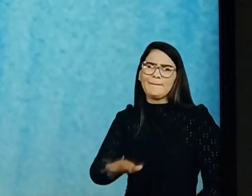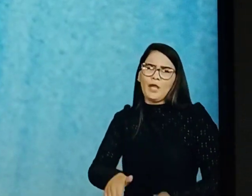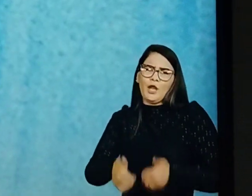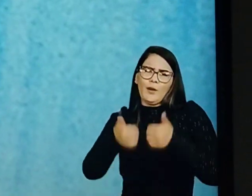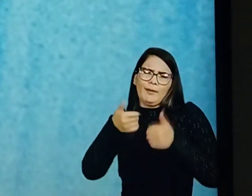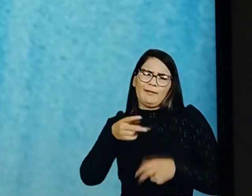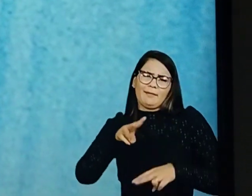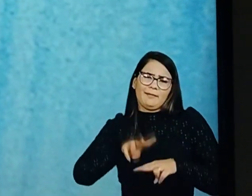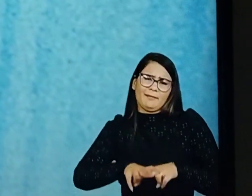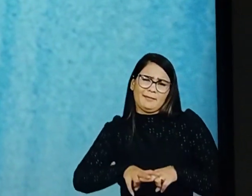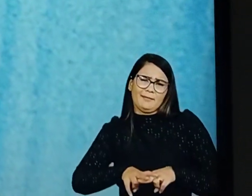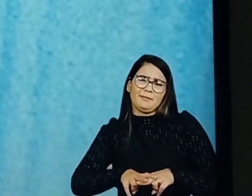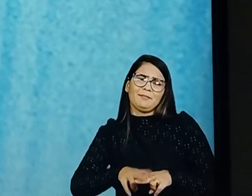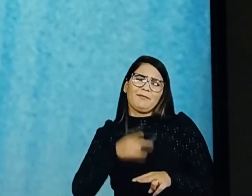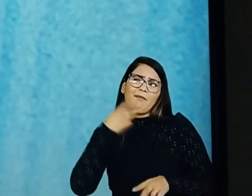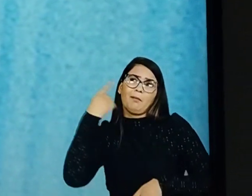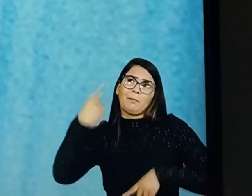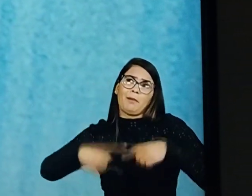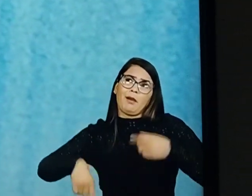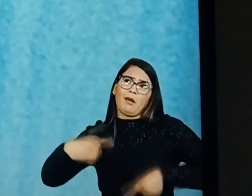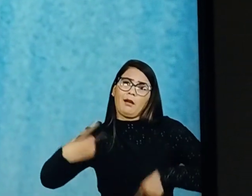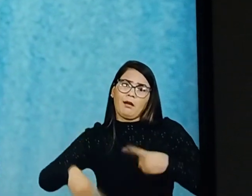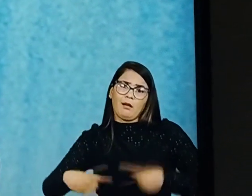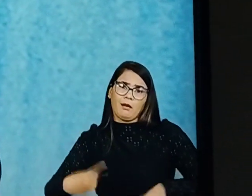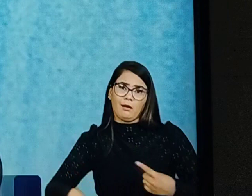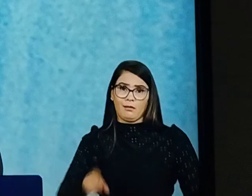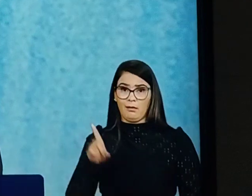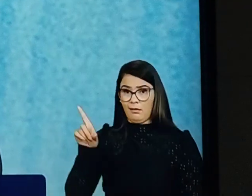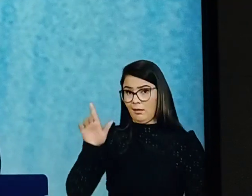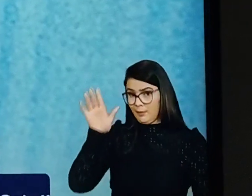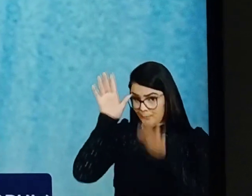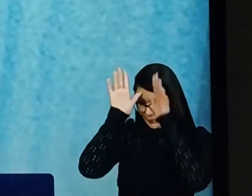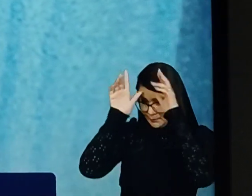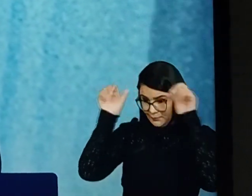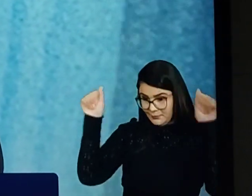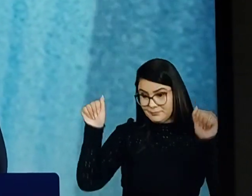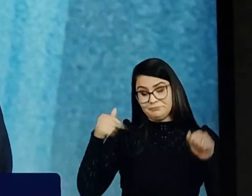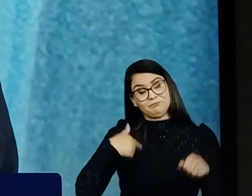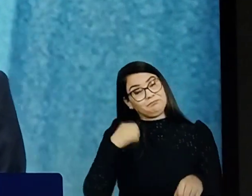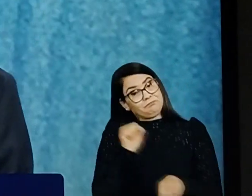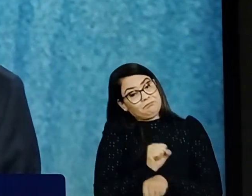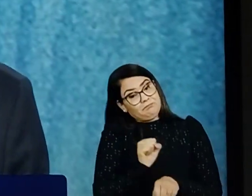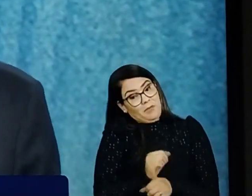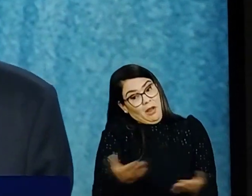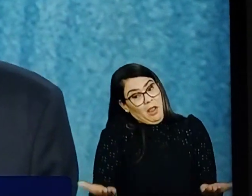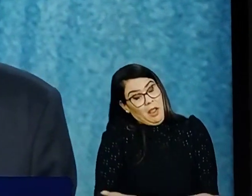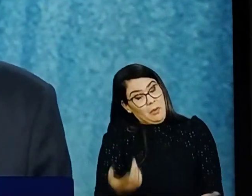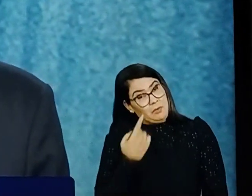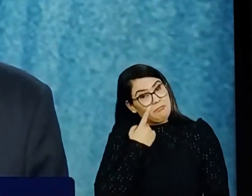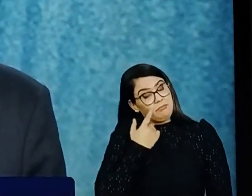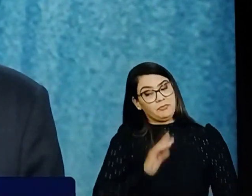sistema carcerário brasileiro está sendo discutida lá no Supremo. Vamos esperar agora, né? Recomeçou. E a